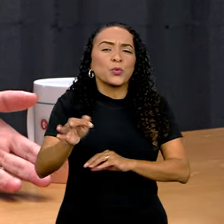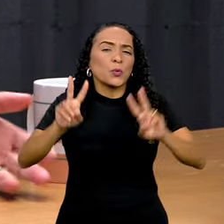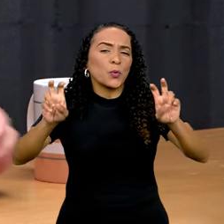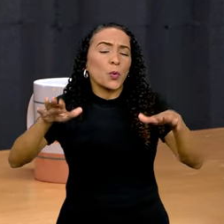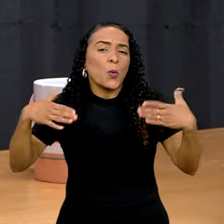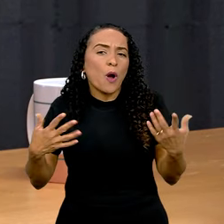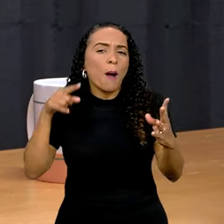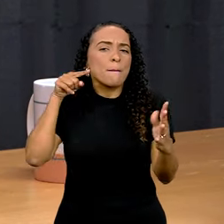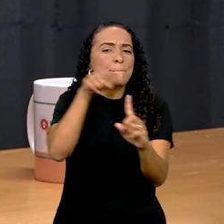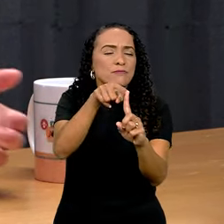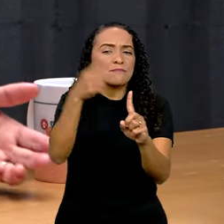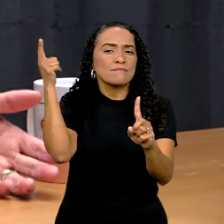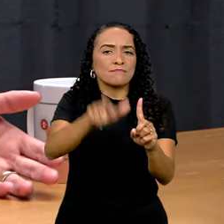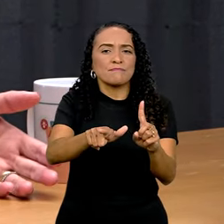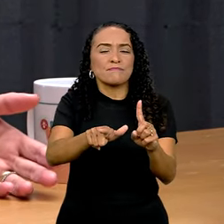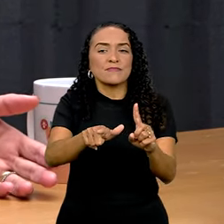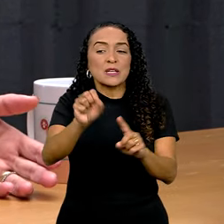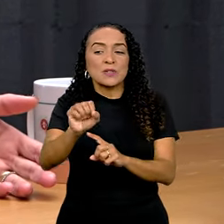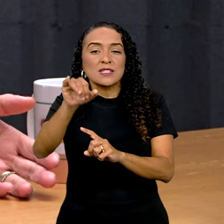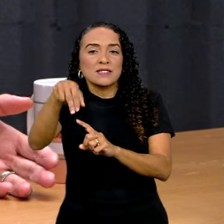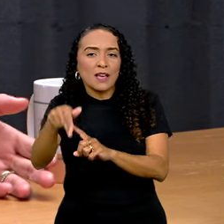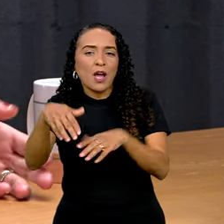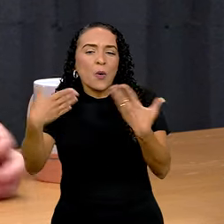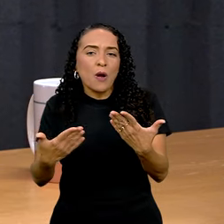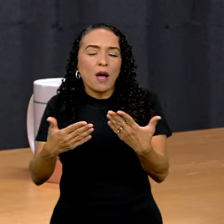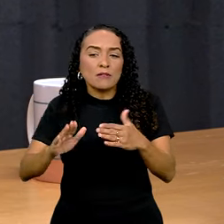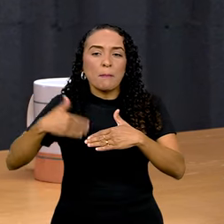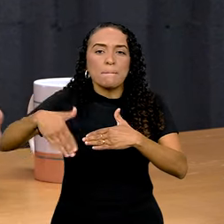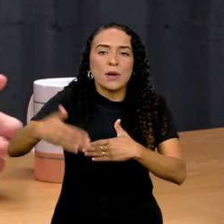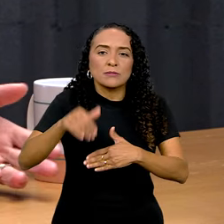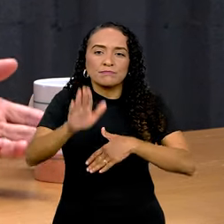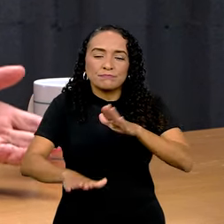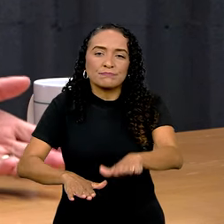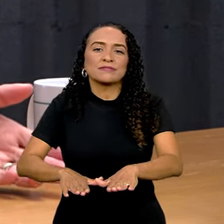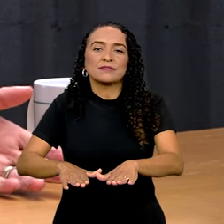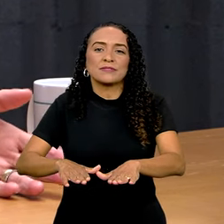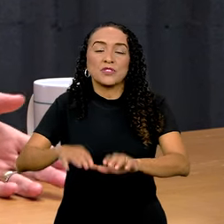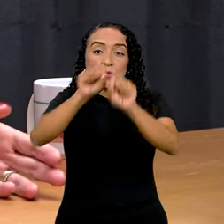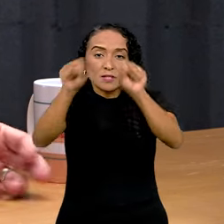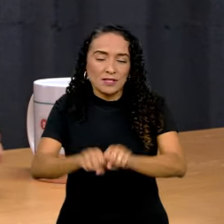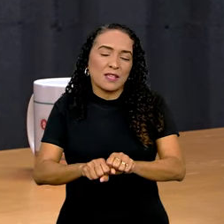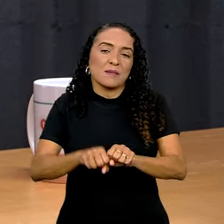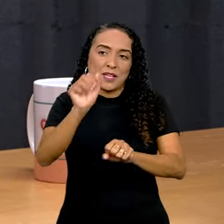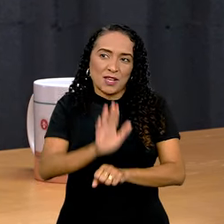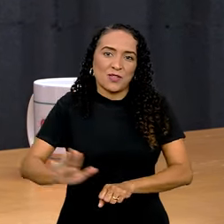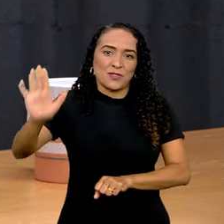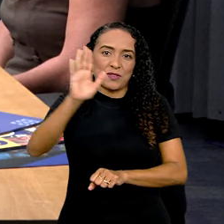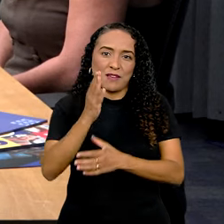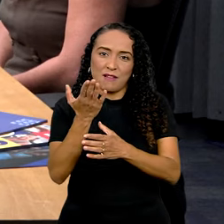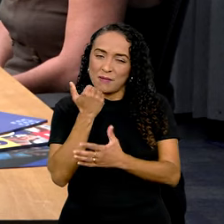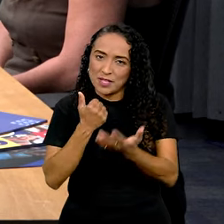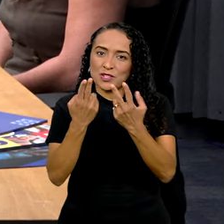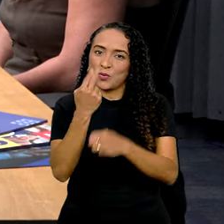futuro Quais são as metas a serem alcançadas pelo cisan Quais são os próximos passos do Sistema Nacional de alimentação e Nutrição